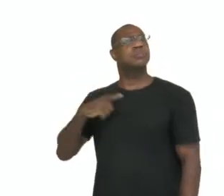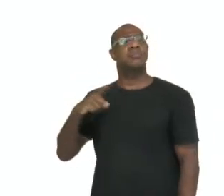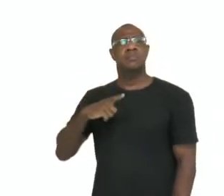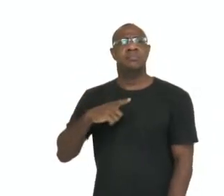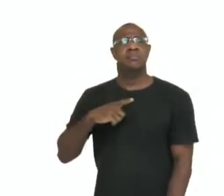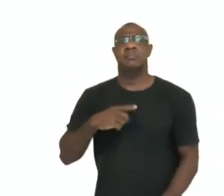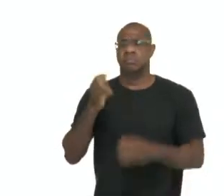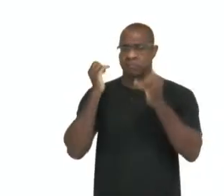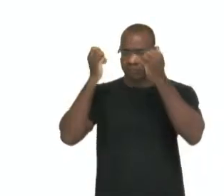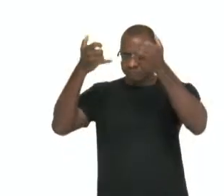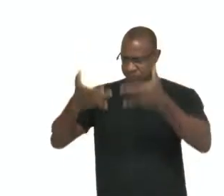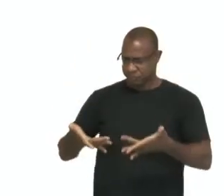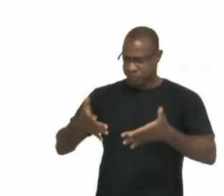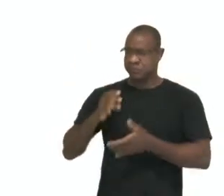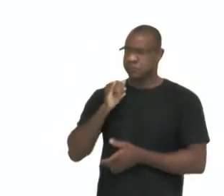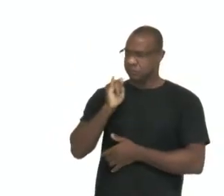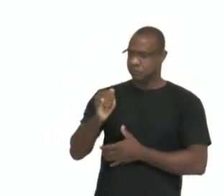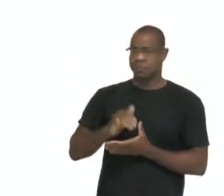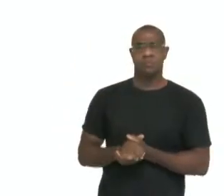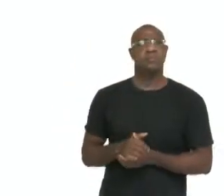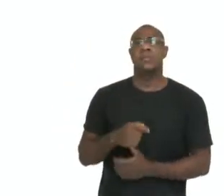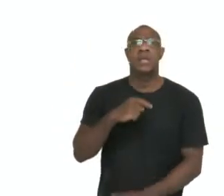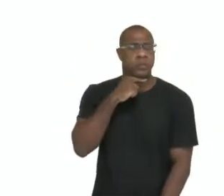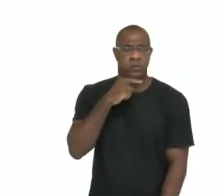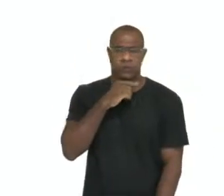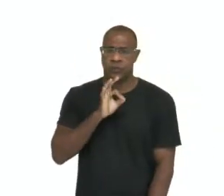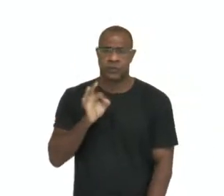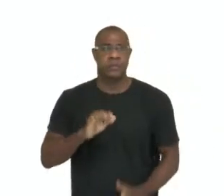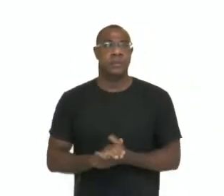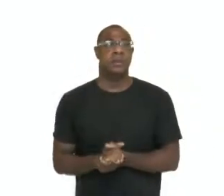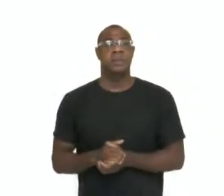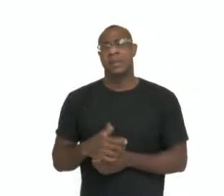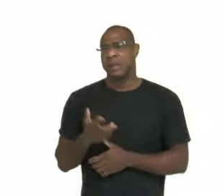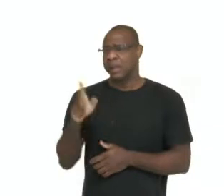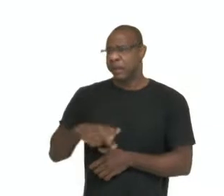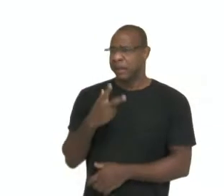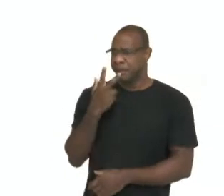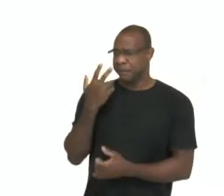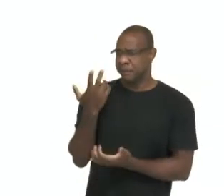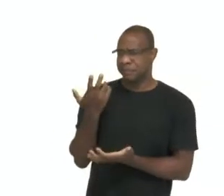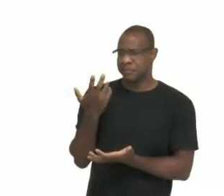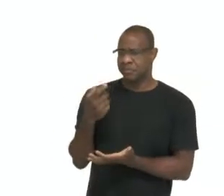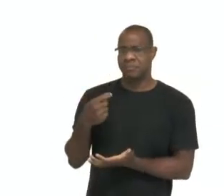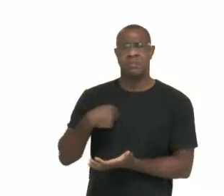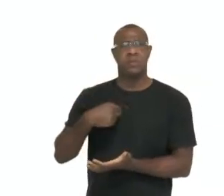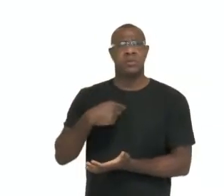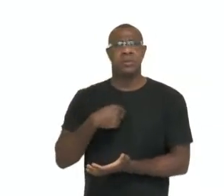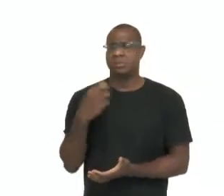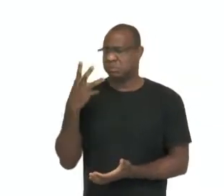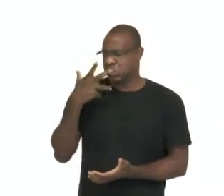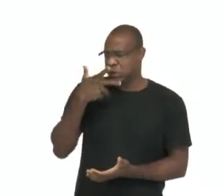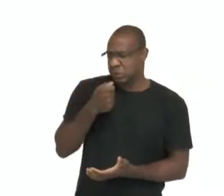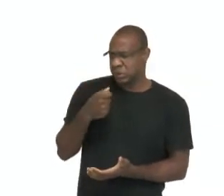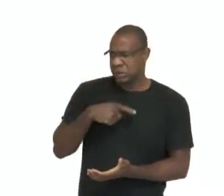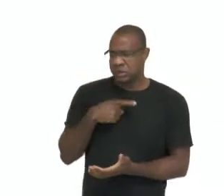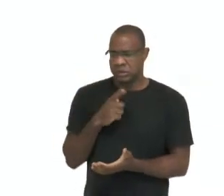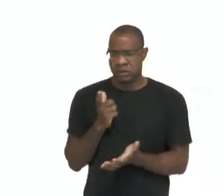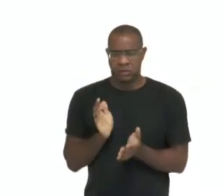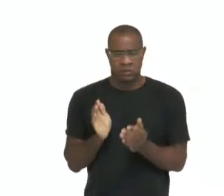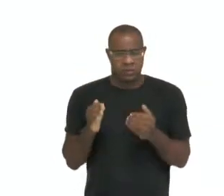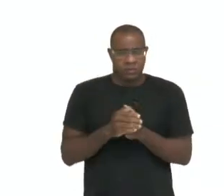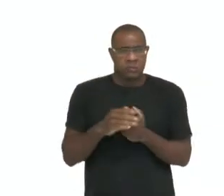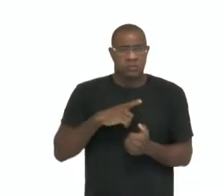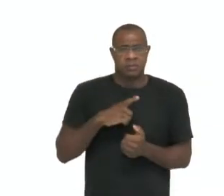lhe dizer isto, mas não me atrevia. Não me parece bonito que o nosso Bentinho ande metido nos cantos com a filha